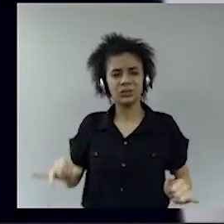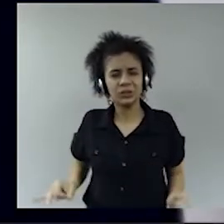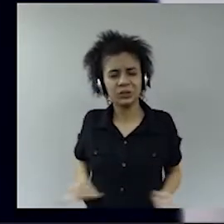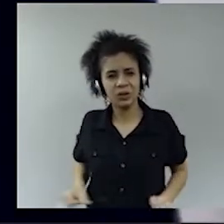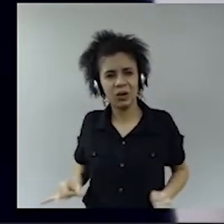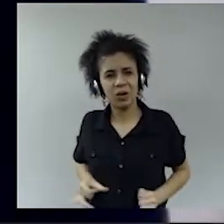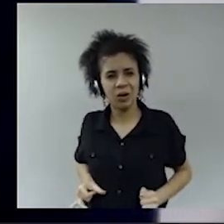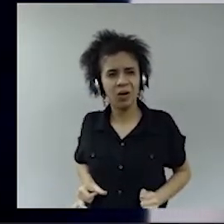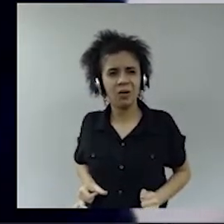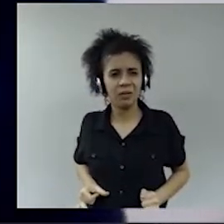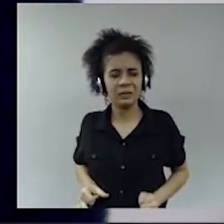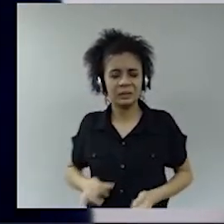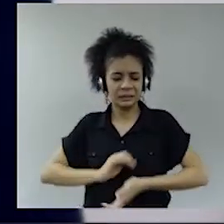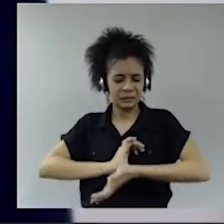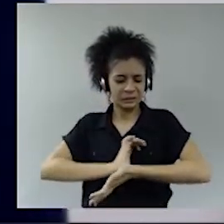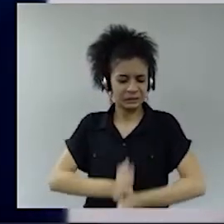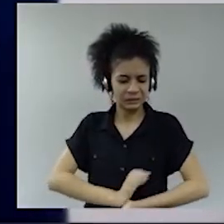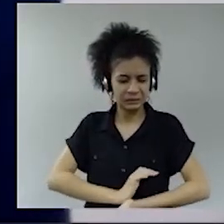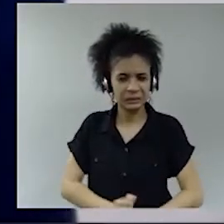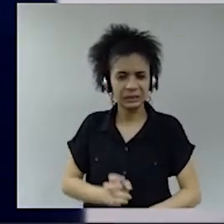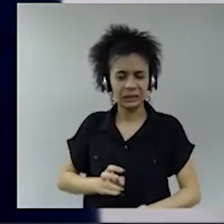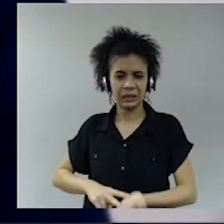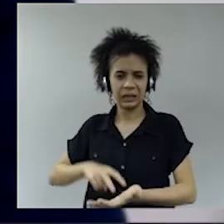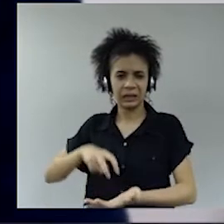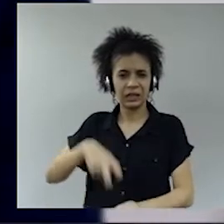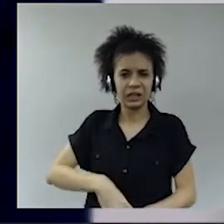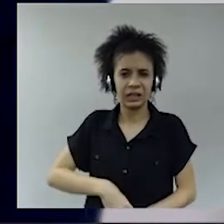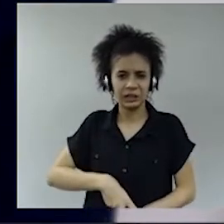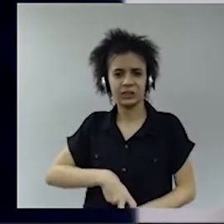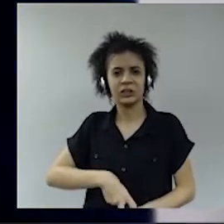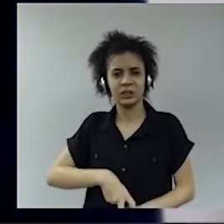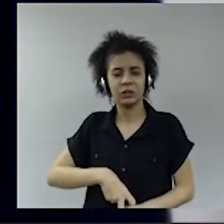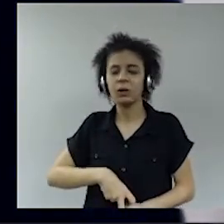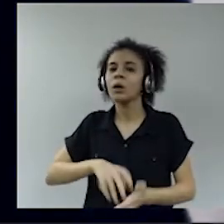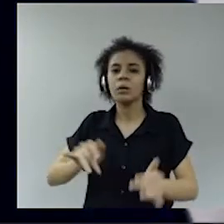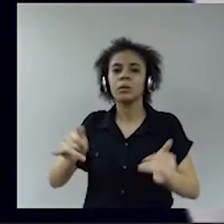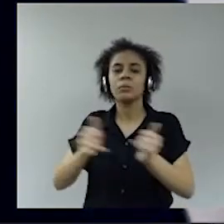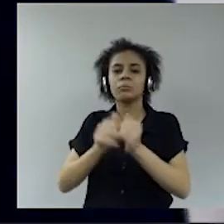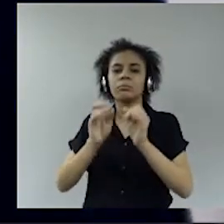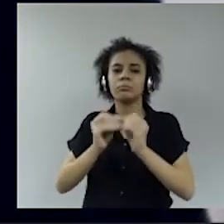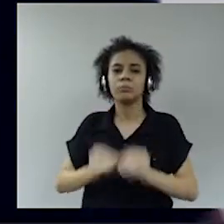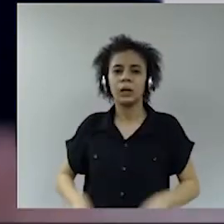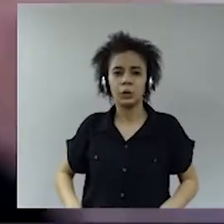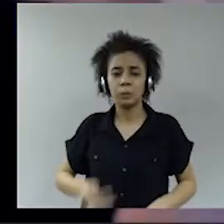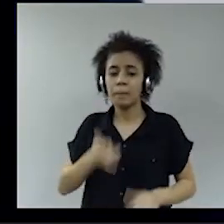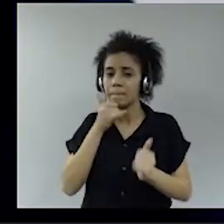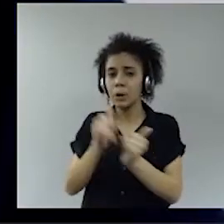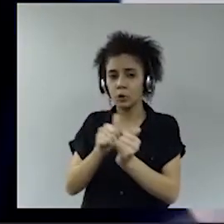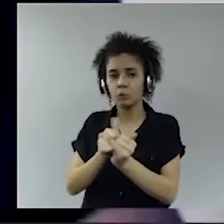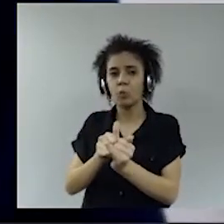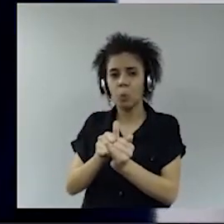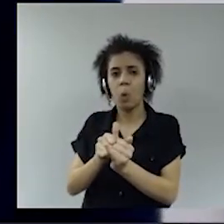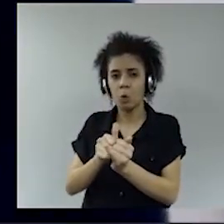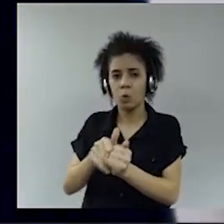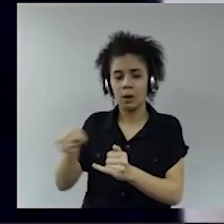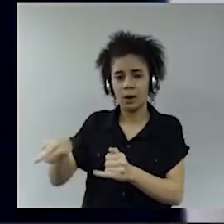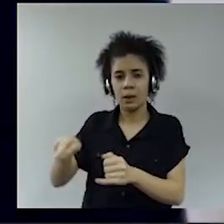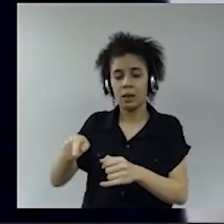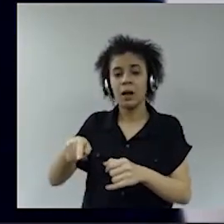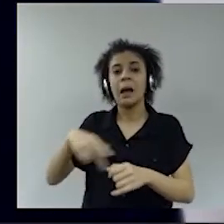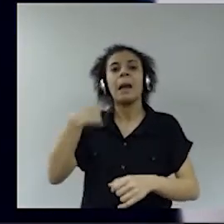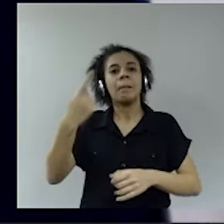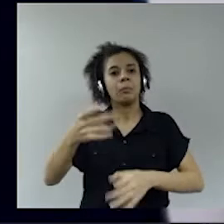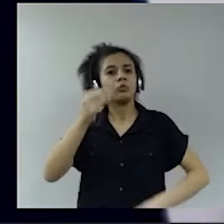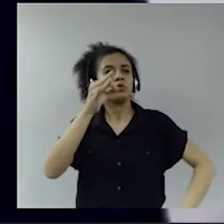encontrava, aquelas humilhações, aqueles castigos, e a absolveram. Houve um recurso para o Tribunal de